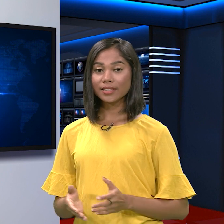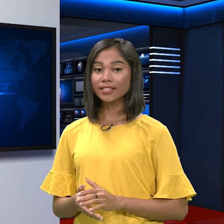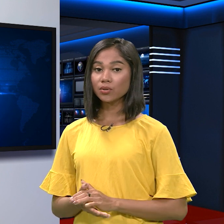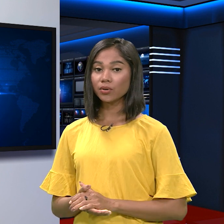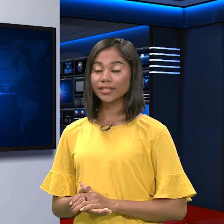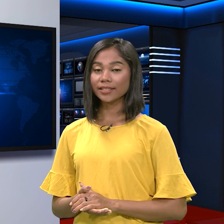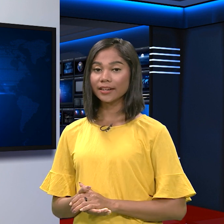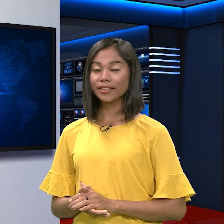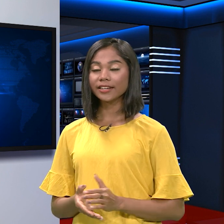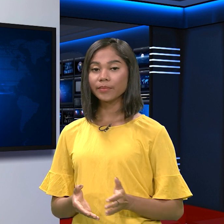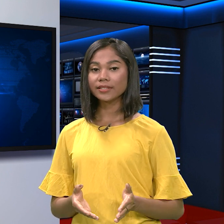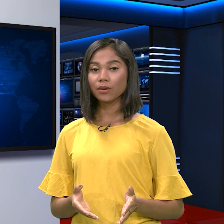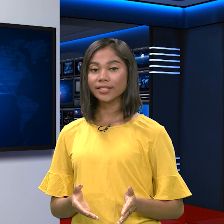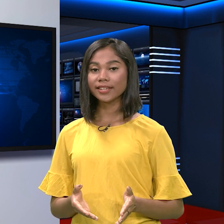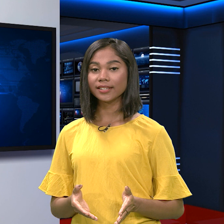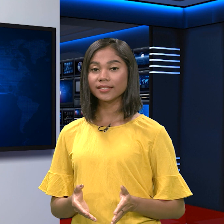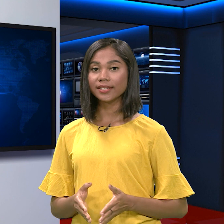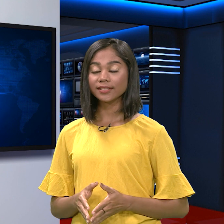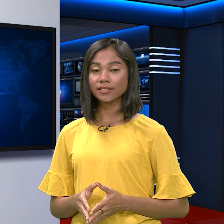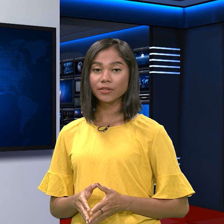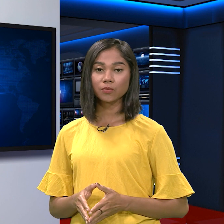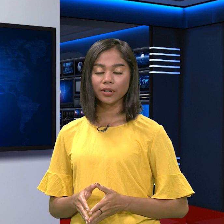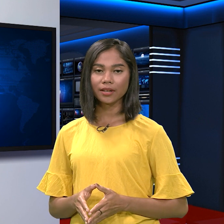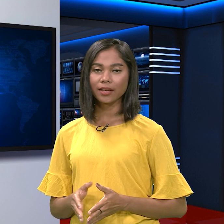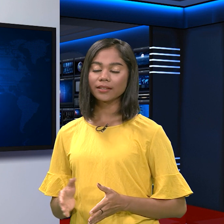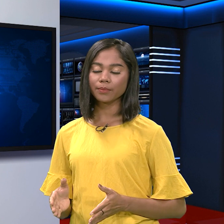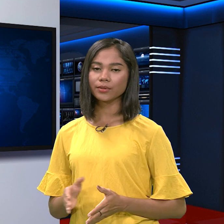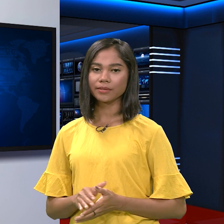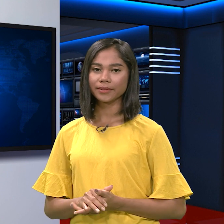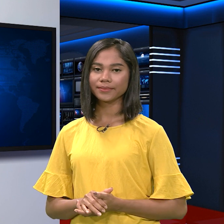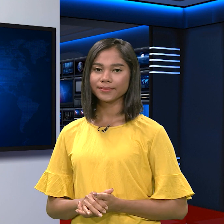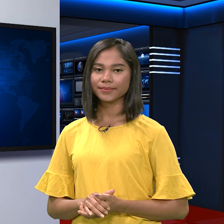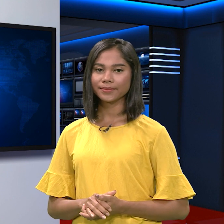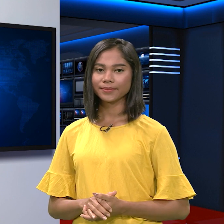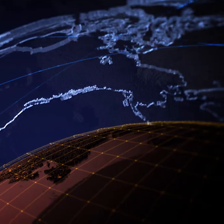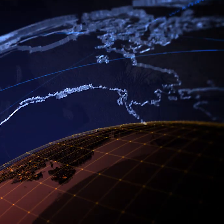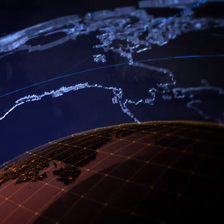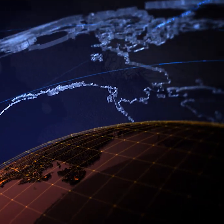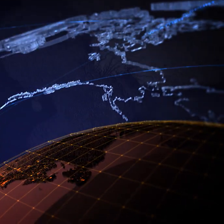e quintas, às 5 horas da tarde, e repetição às terças e sextas, à mesma hora. Até a próxima.